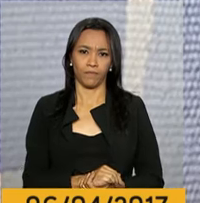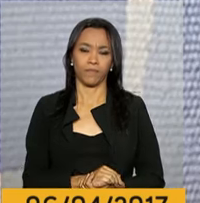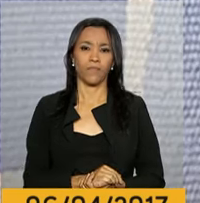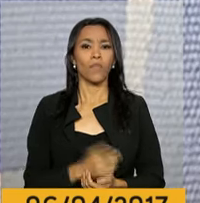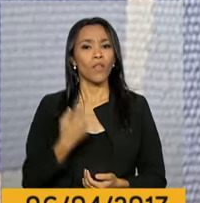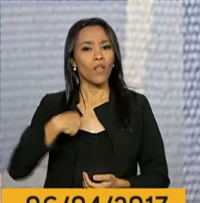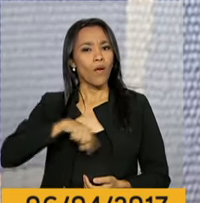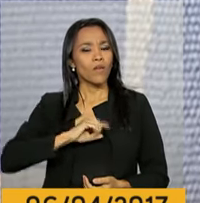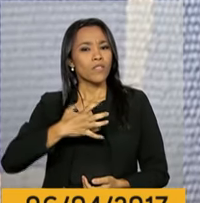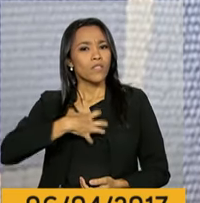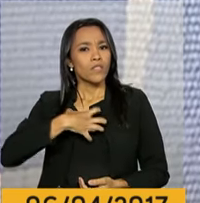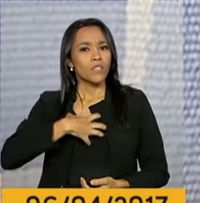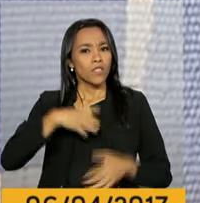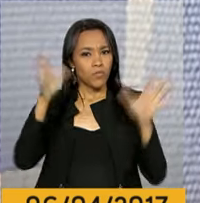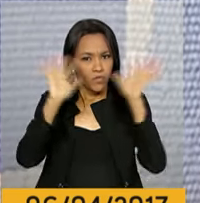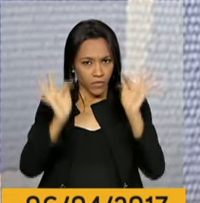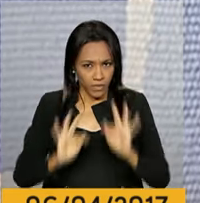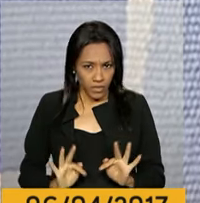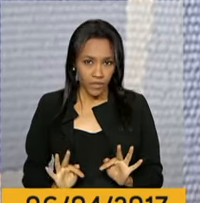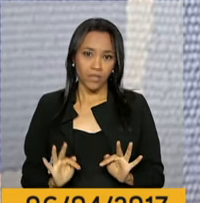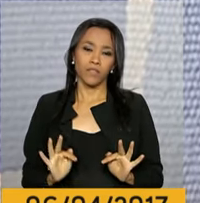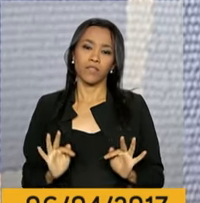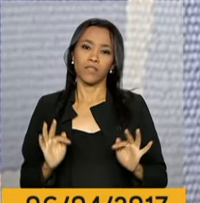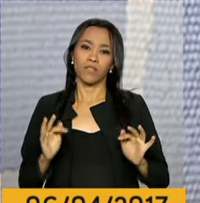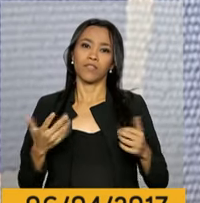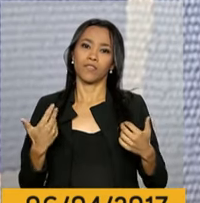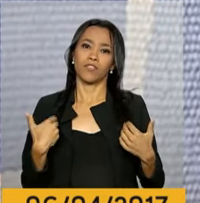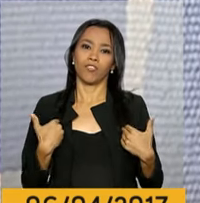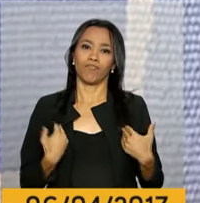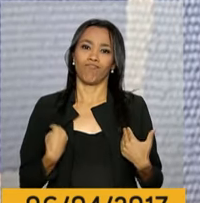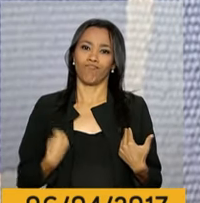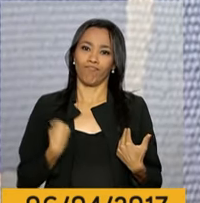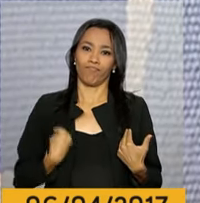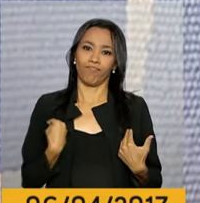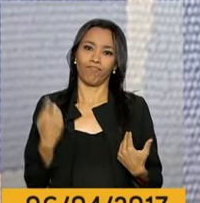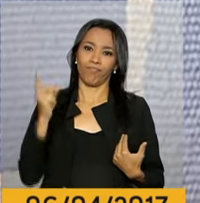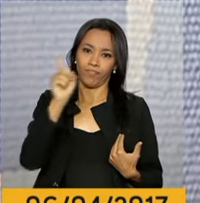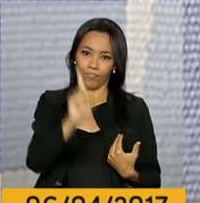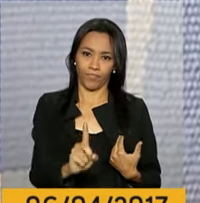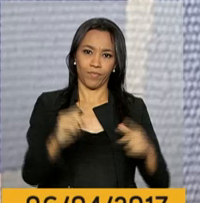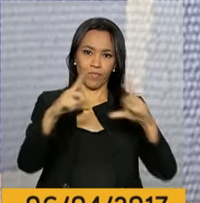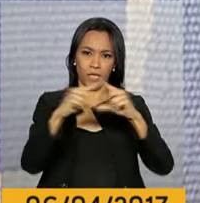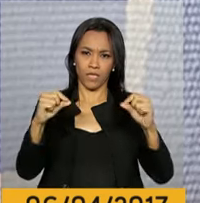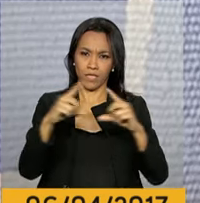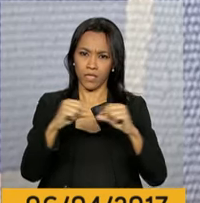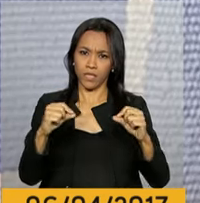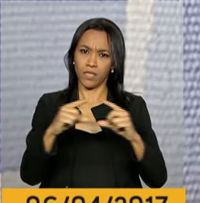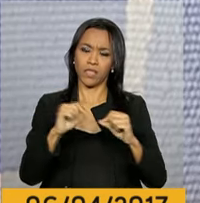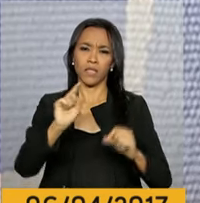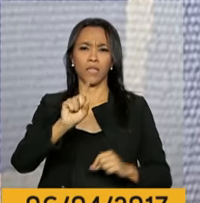Estamos muito felizes de estarmos em Brasília, depois